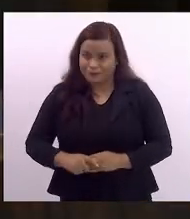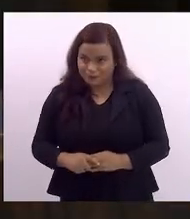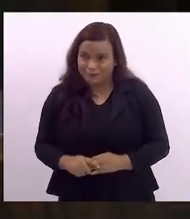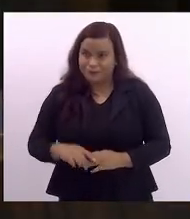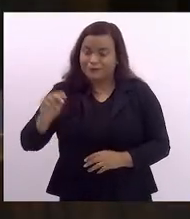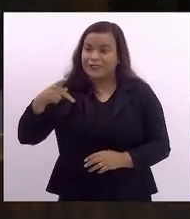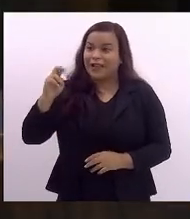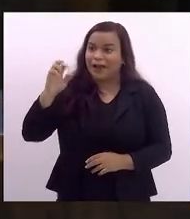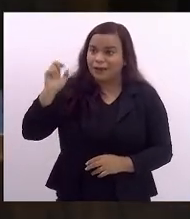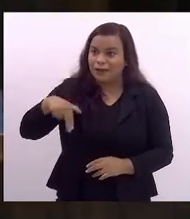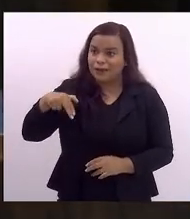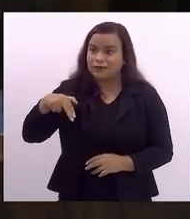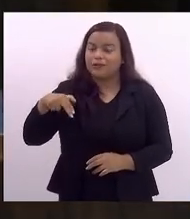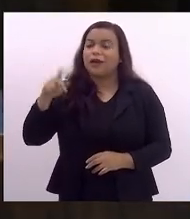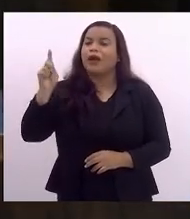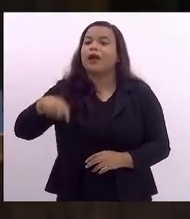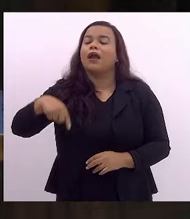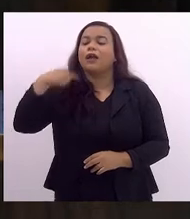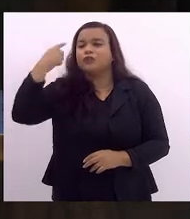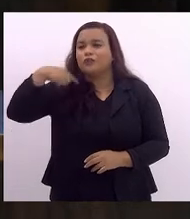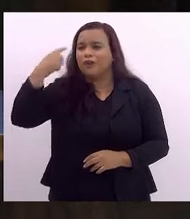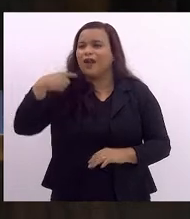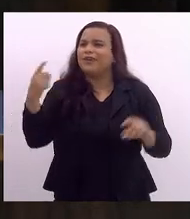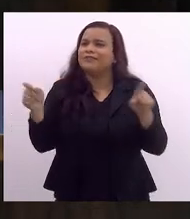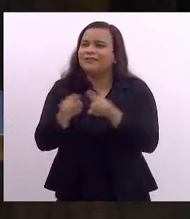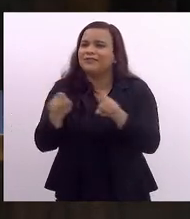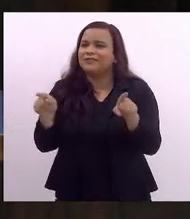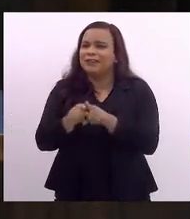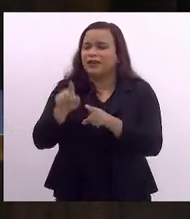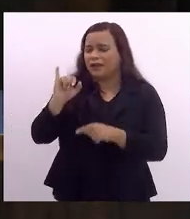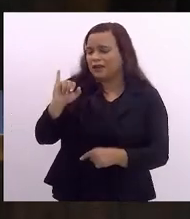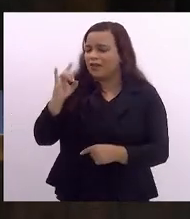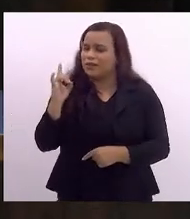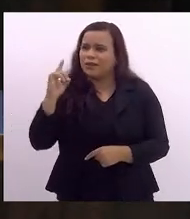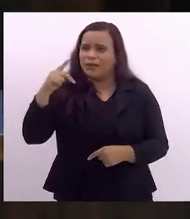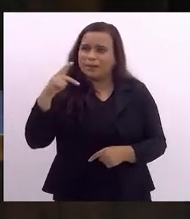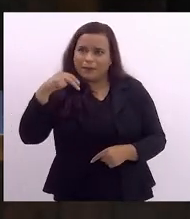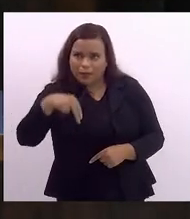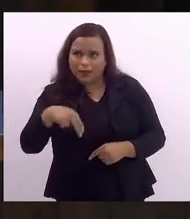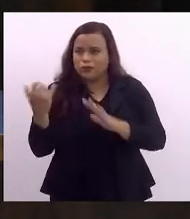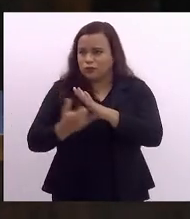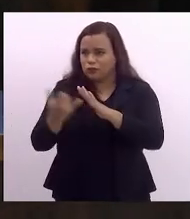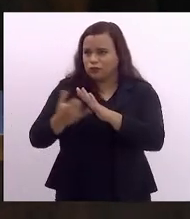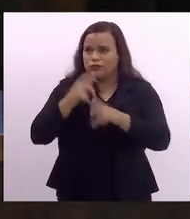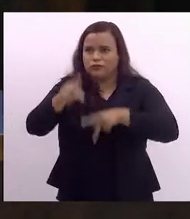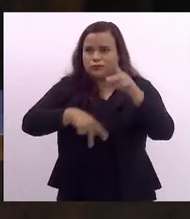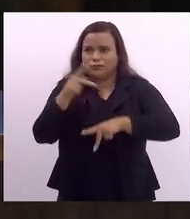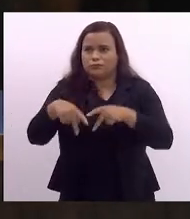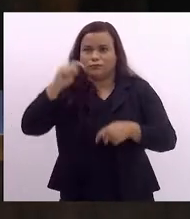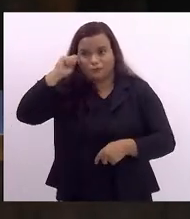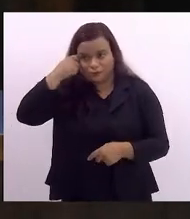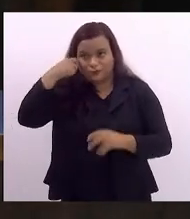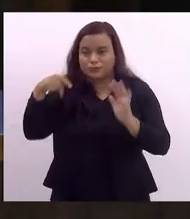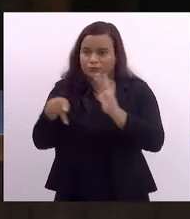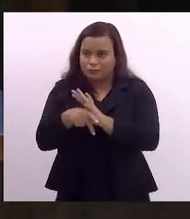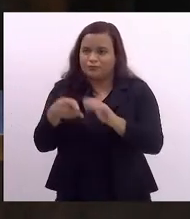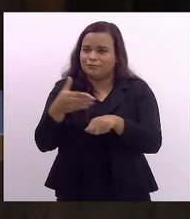Karen Custódio é advogada e também do IDPN, Instituto da População Negra.